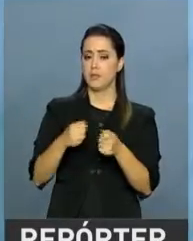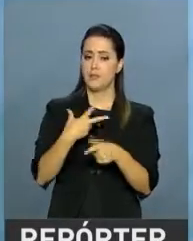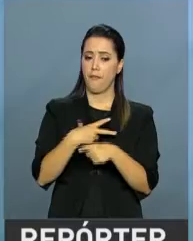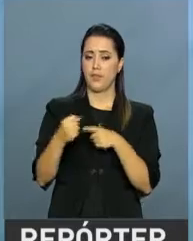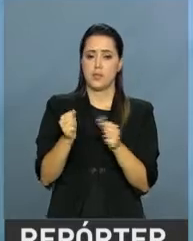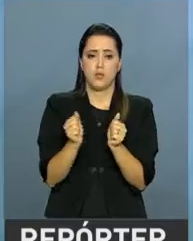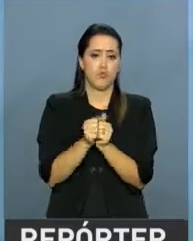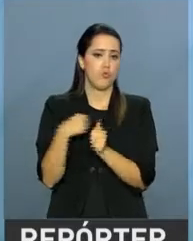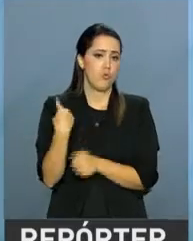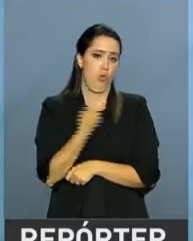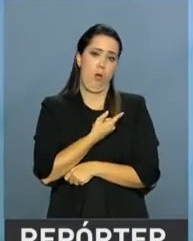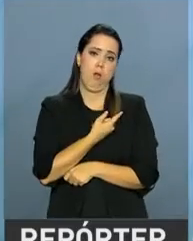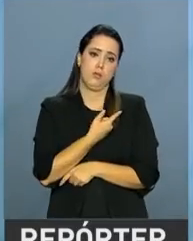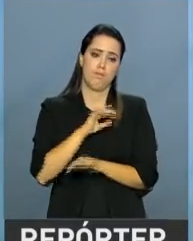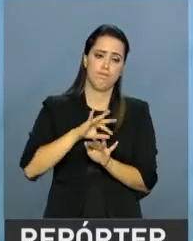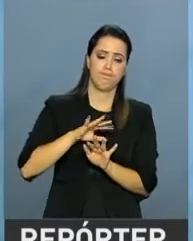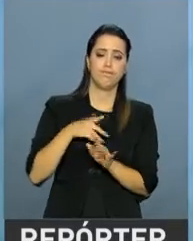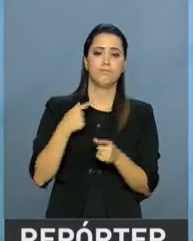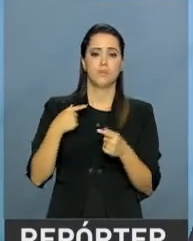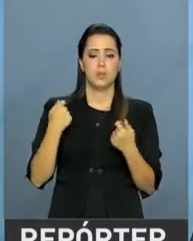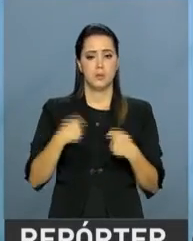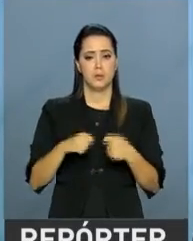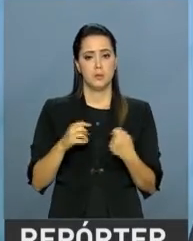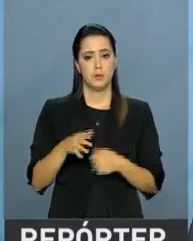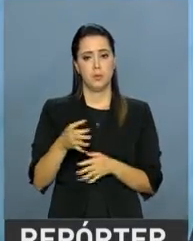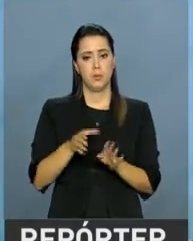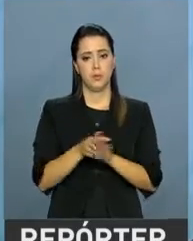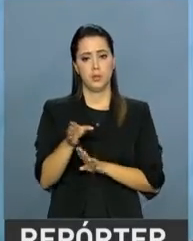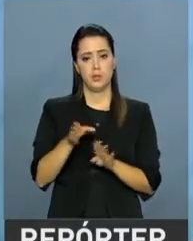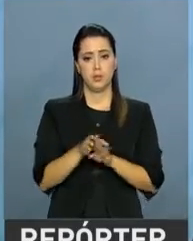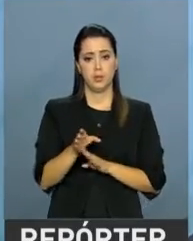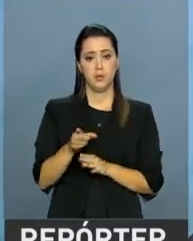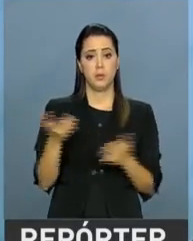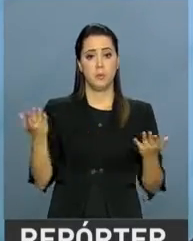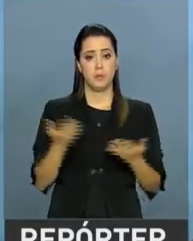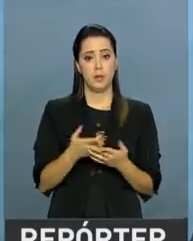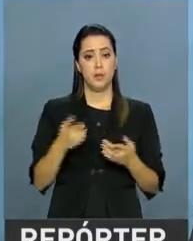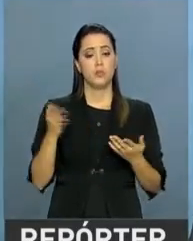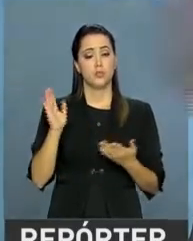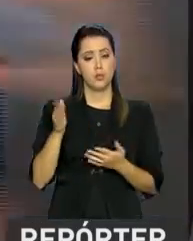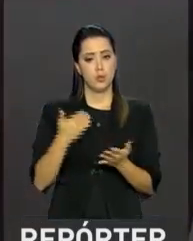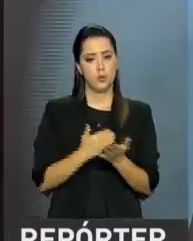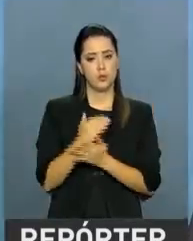entre o que são as sugestões ea posição do governo não para amanhã mas pelo que já está acontecendo hoje